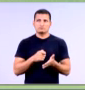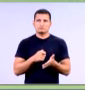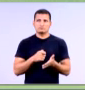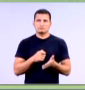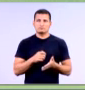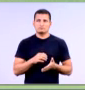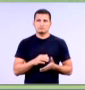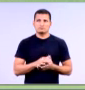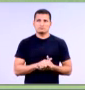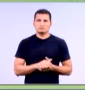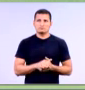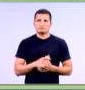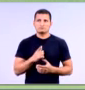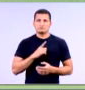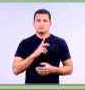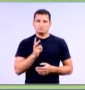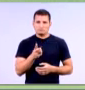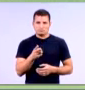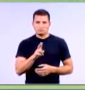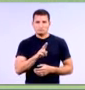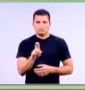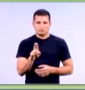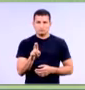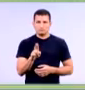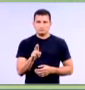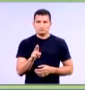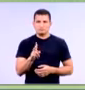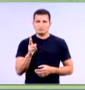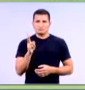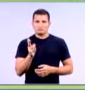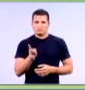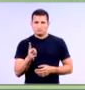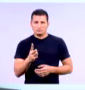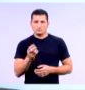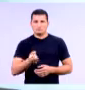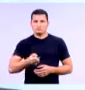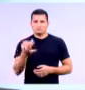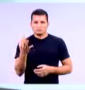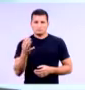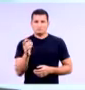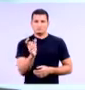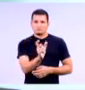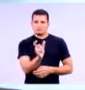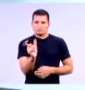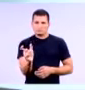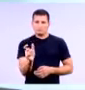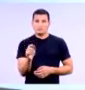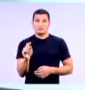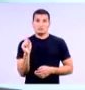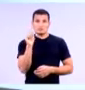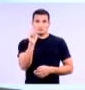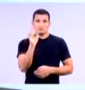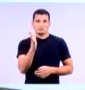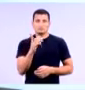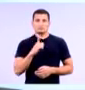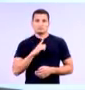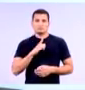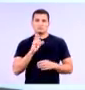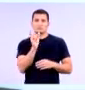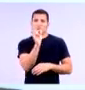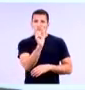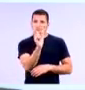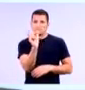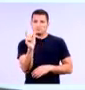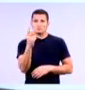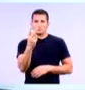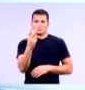Eu tenho o mesmo nome e a mesma quantidade de parâmetros, porque lá em cima eu já tenho um método com 2